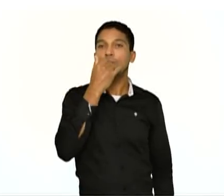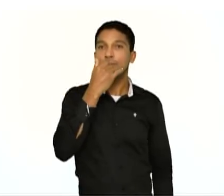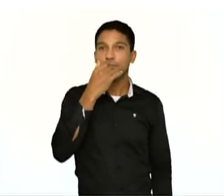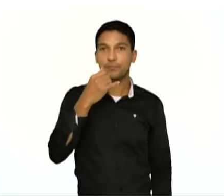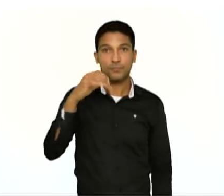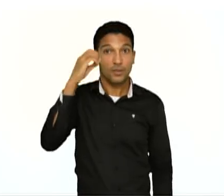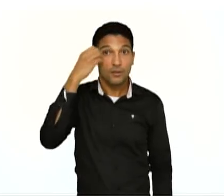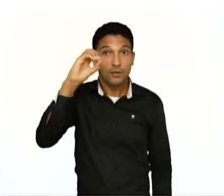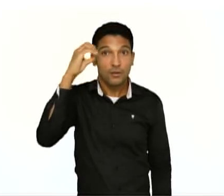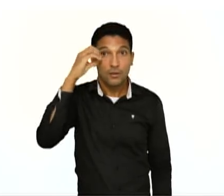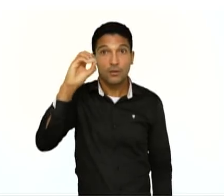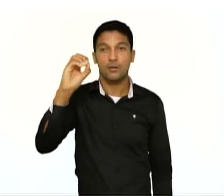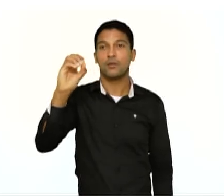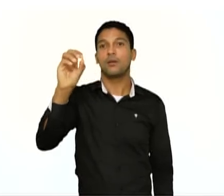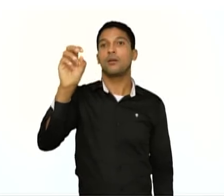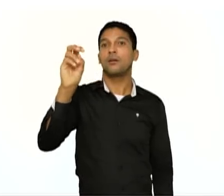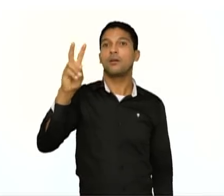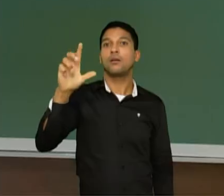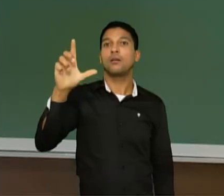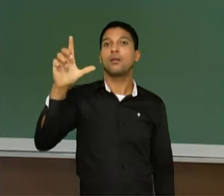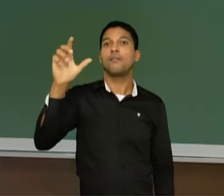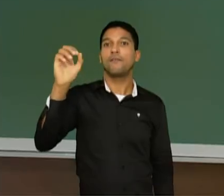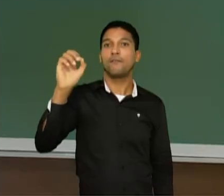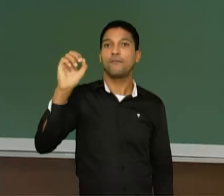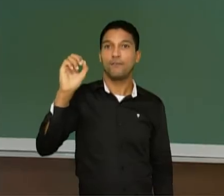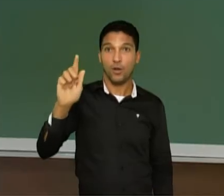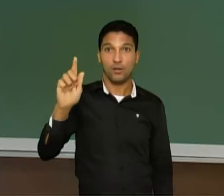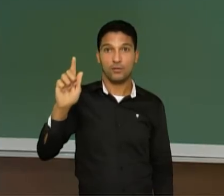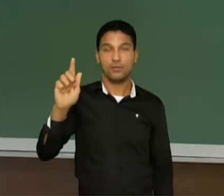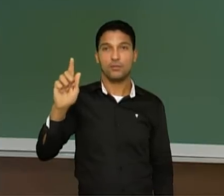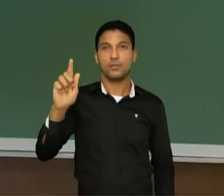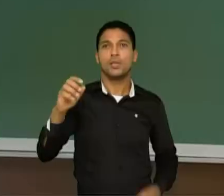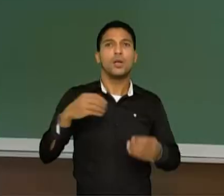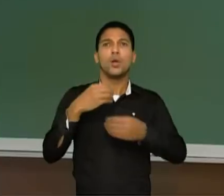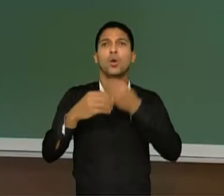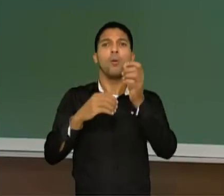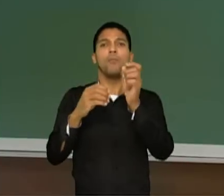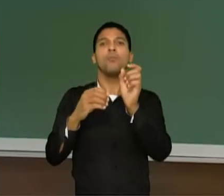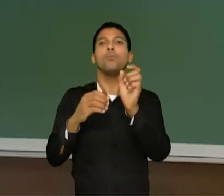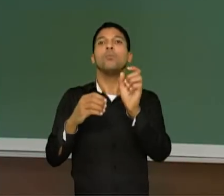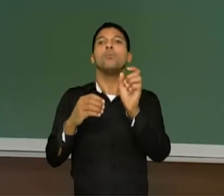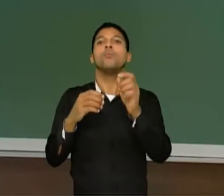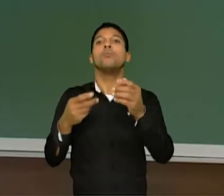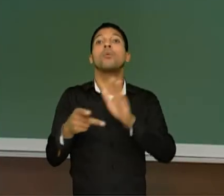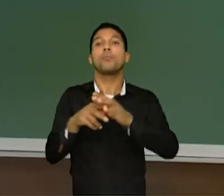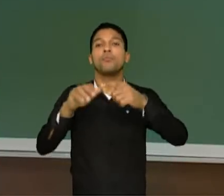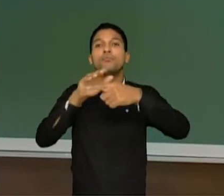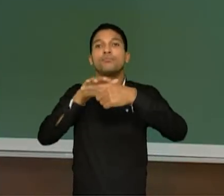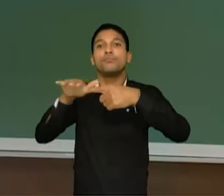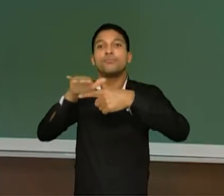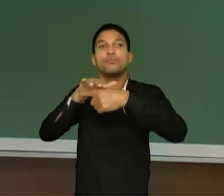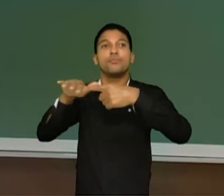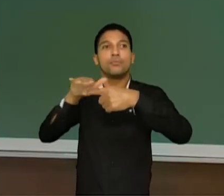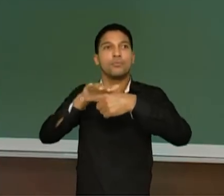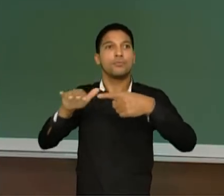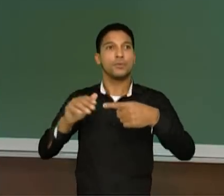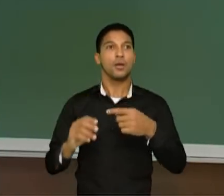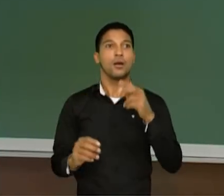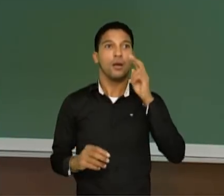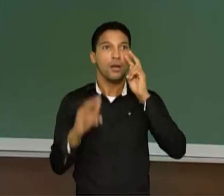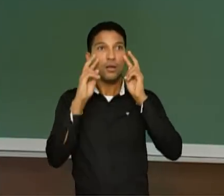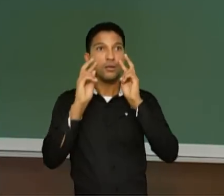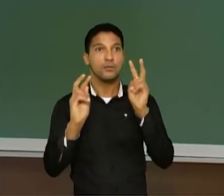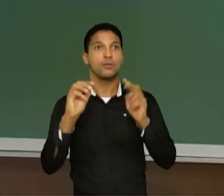A justaposição é aquela composição em que não há necessidade da gente suprimir, da gente eliminar alguma letra de alguma das